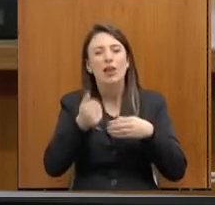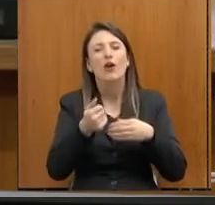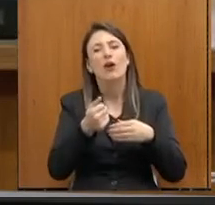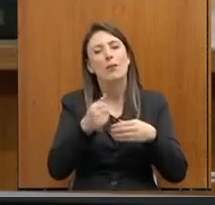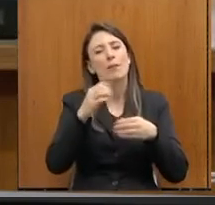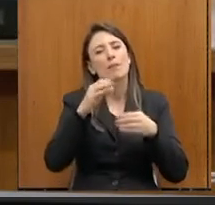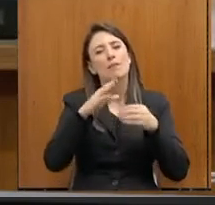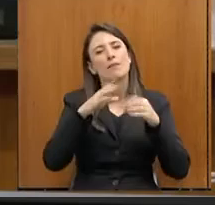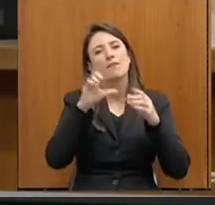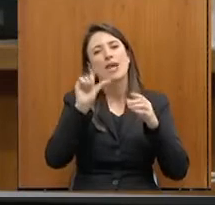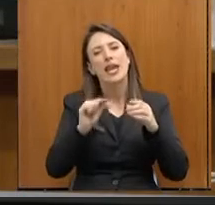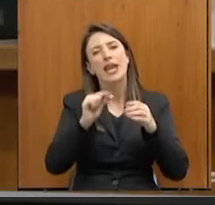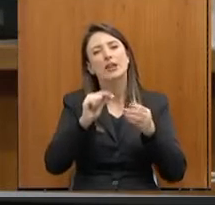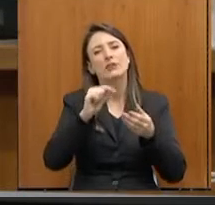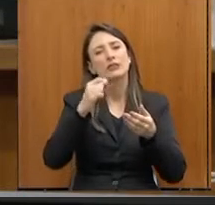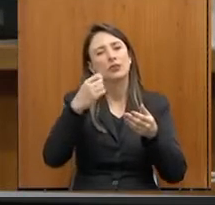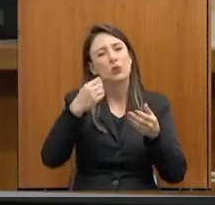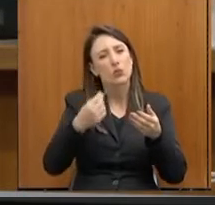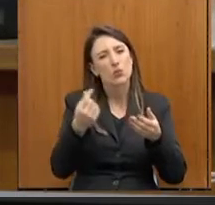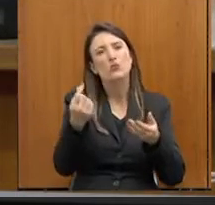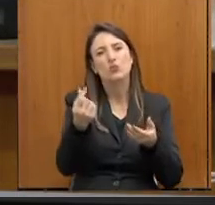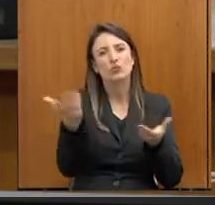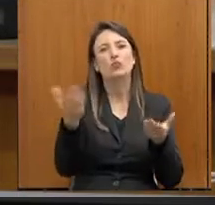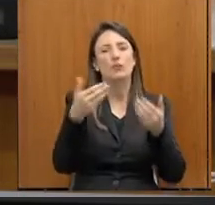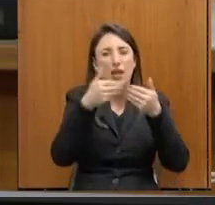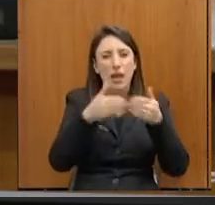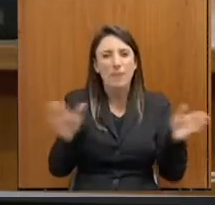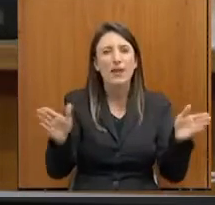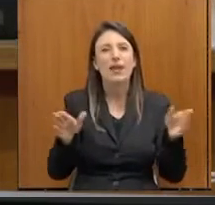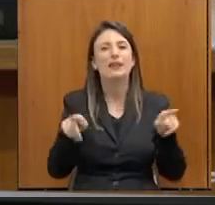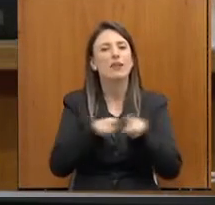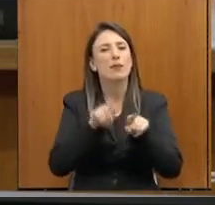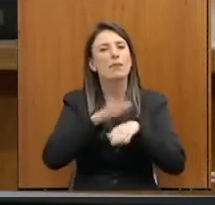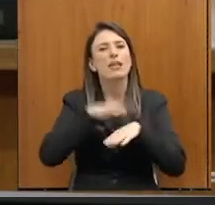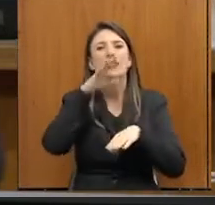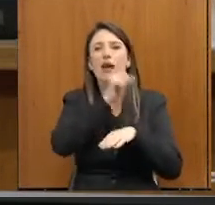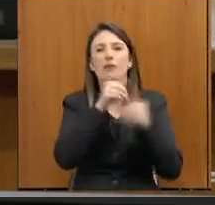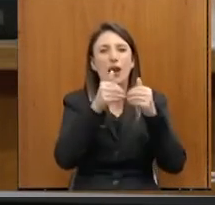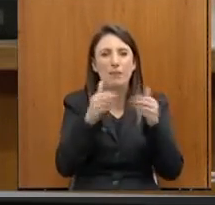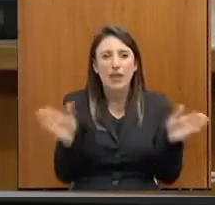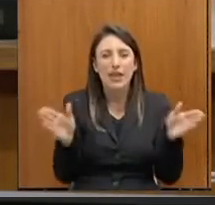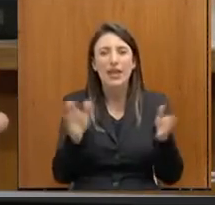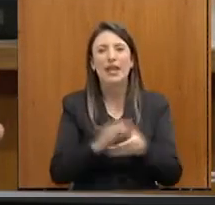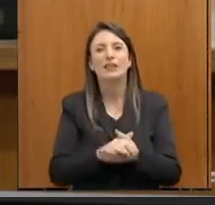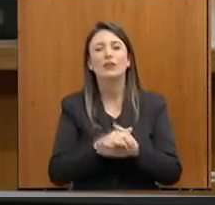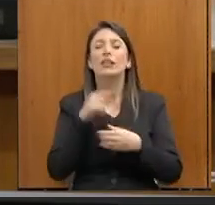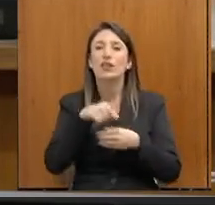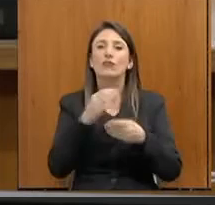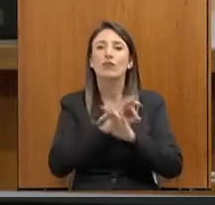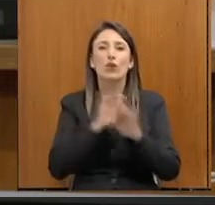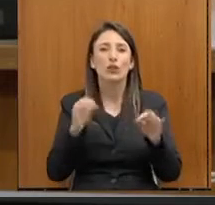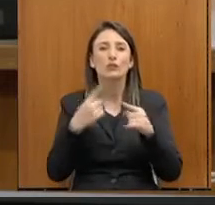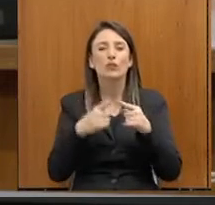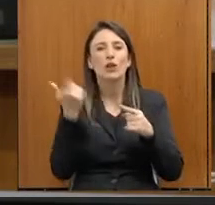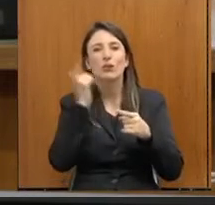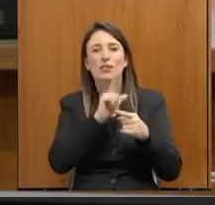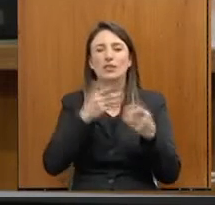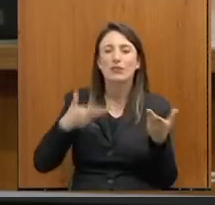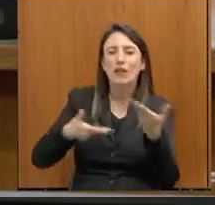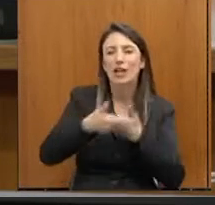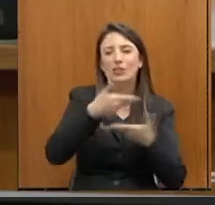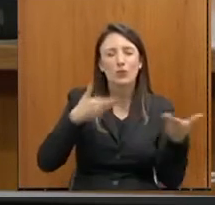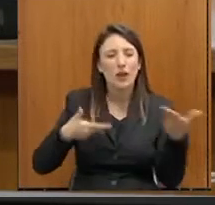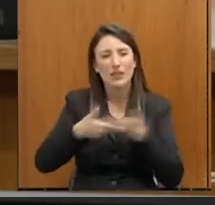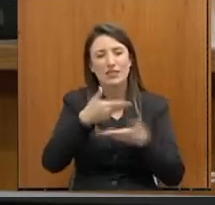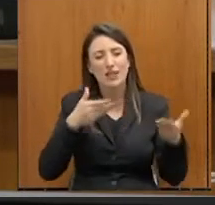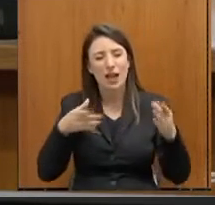abertura estão trabalho que a secretaria de desenvolvimento econômico civil com uma articuladora junto às